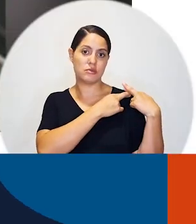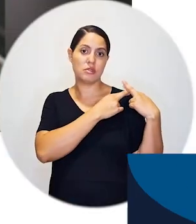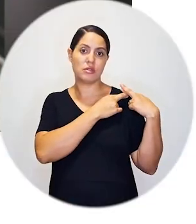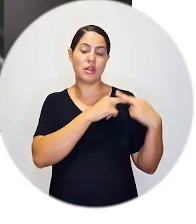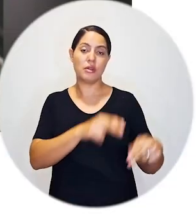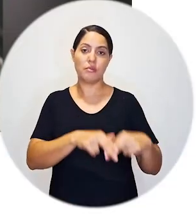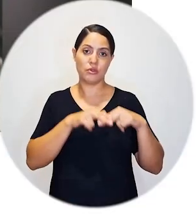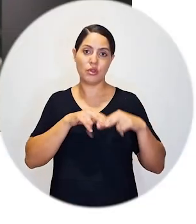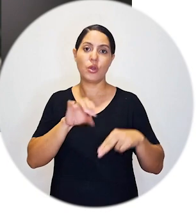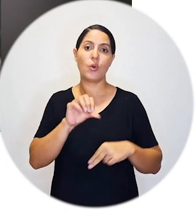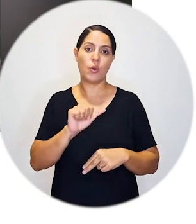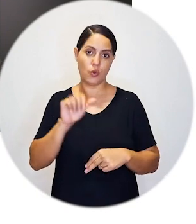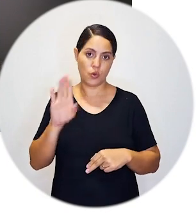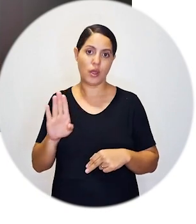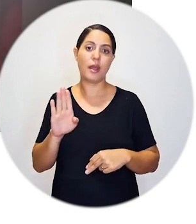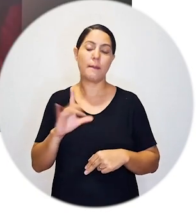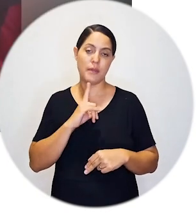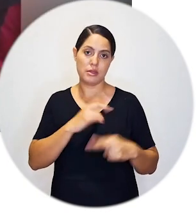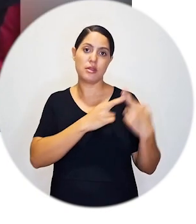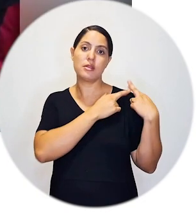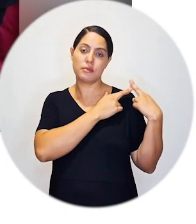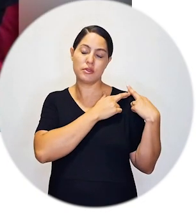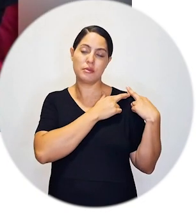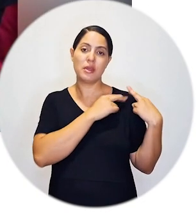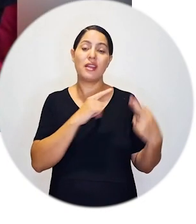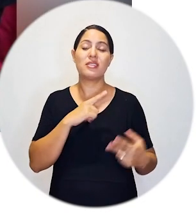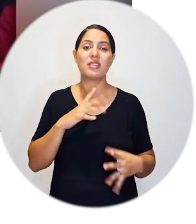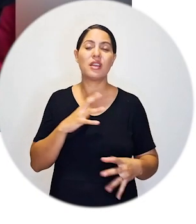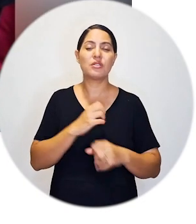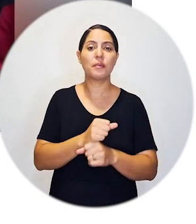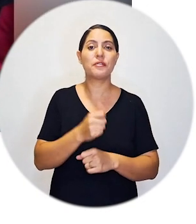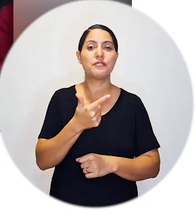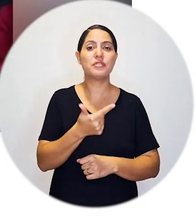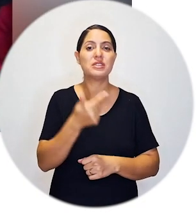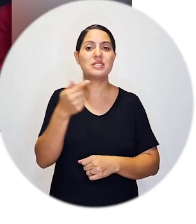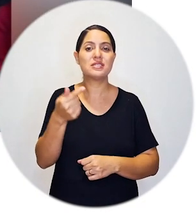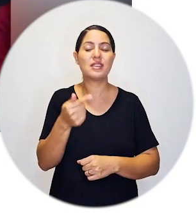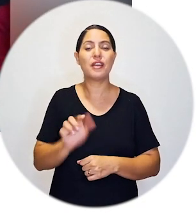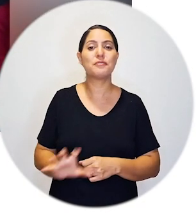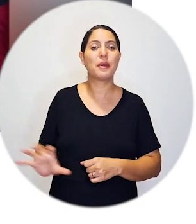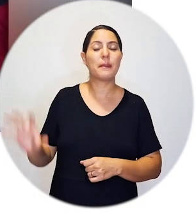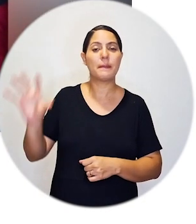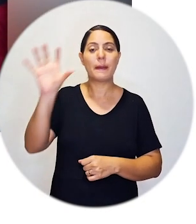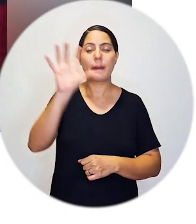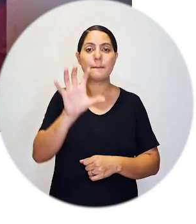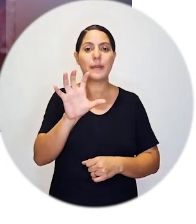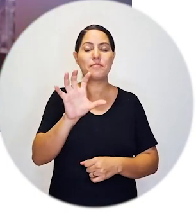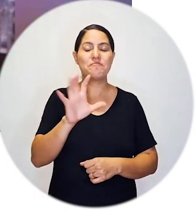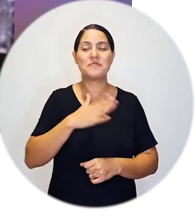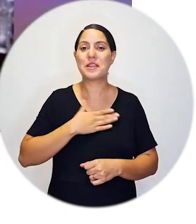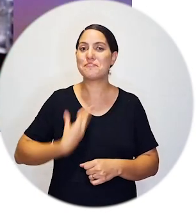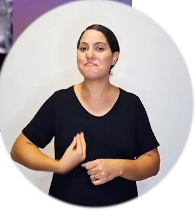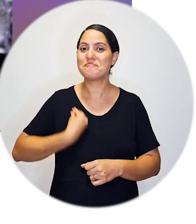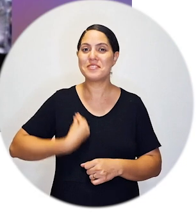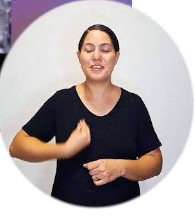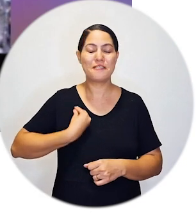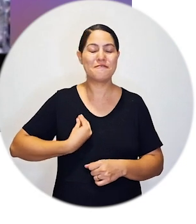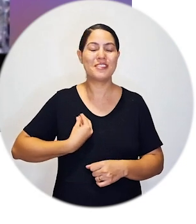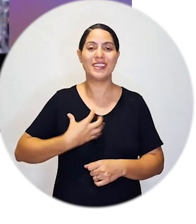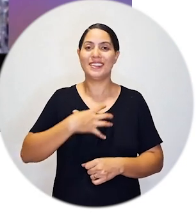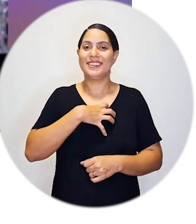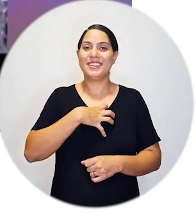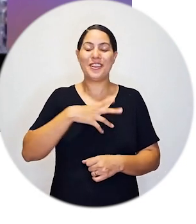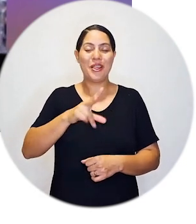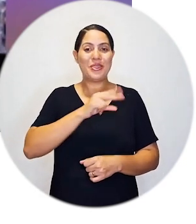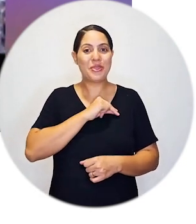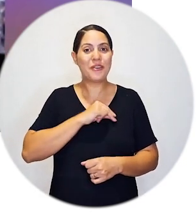responsabilidade que a OAB me deu, não é? Quando os 27 seccionais votaram em mim, foi a maior honra que eu tive até hoje na minha vida, foi ter tido